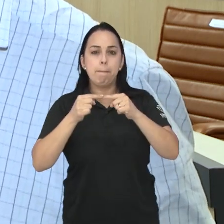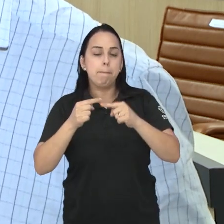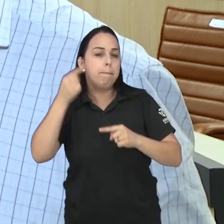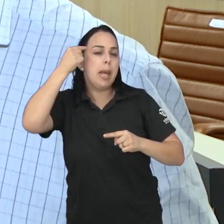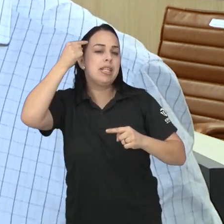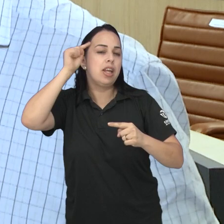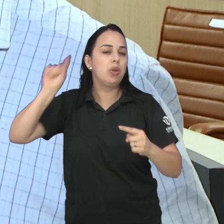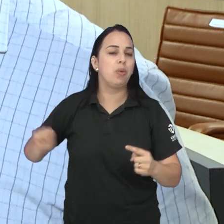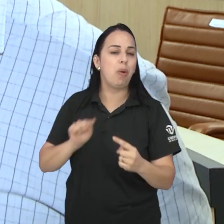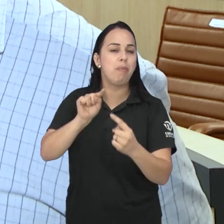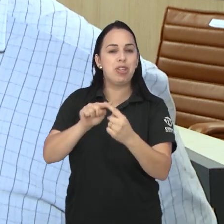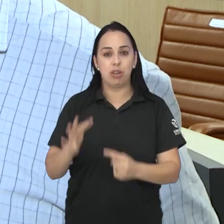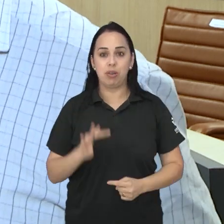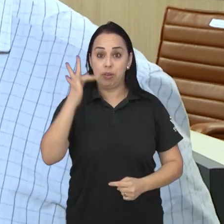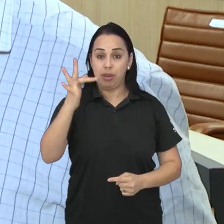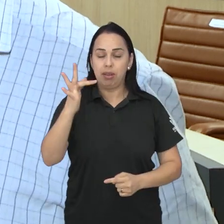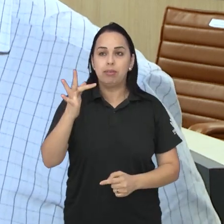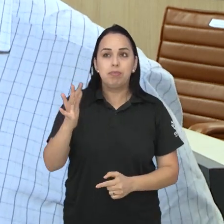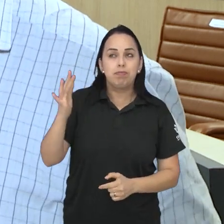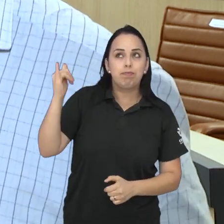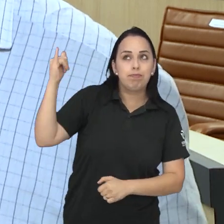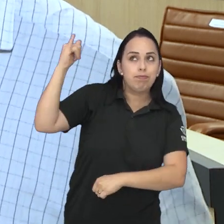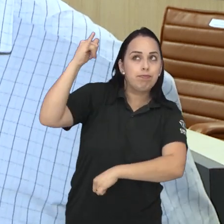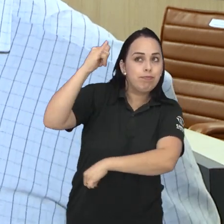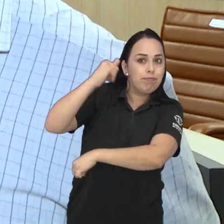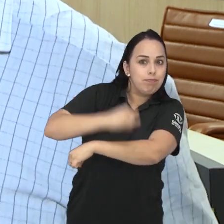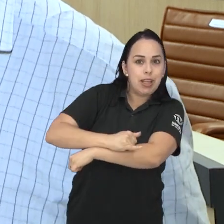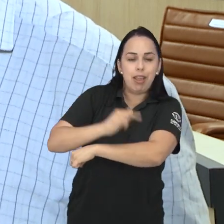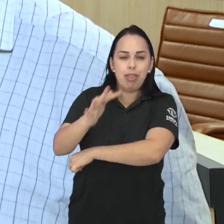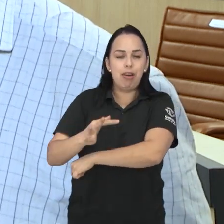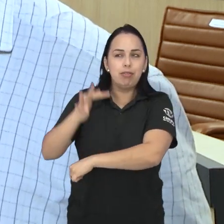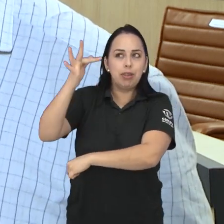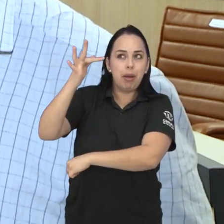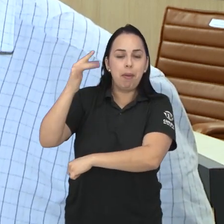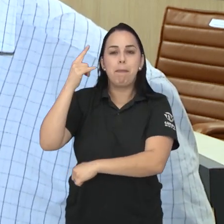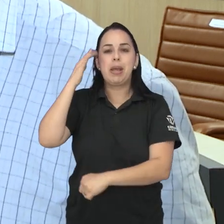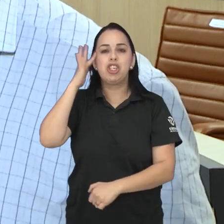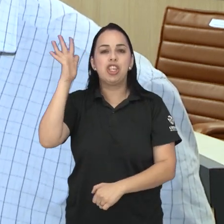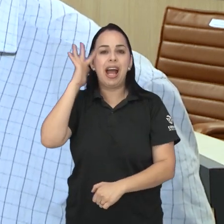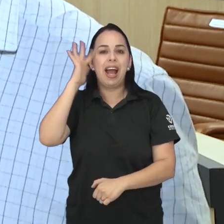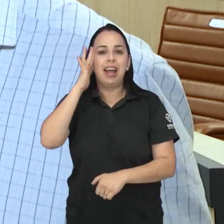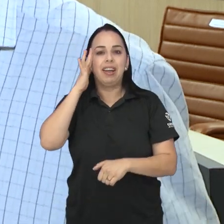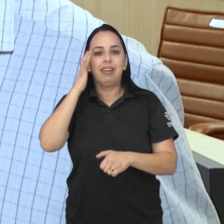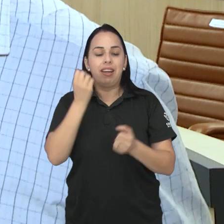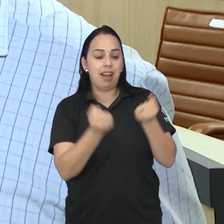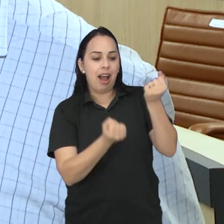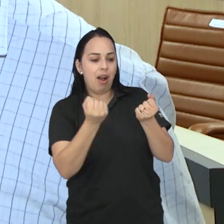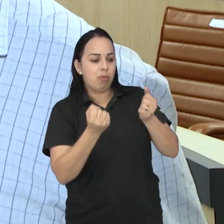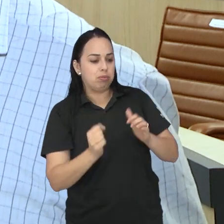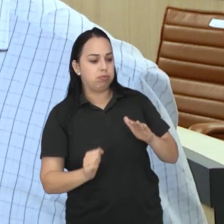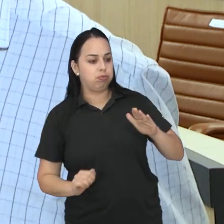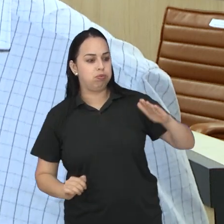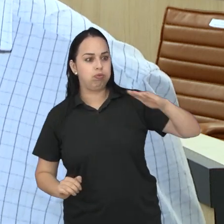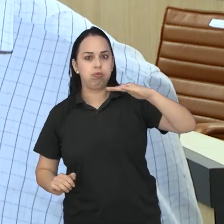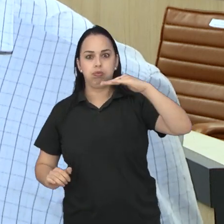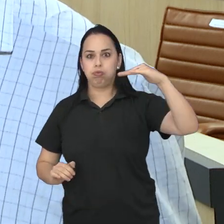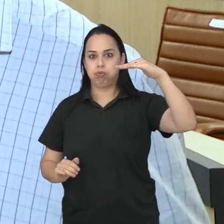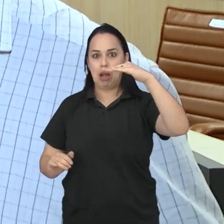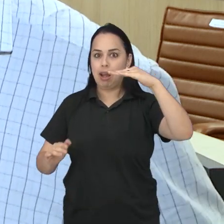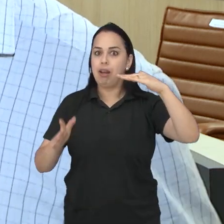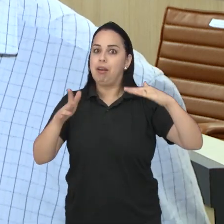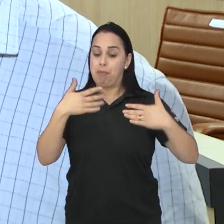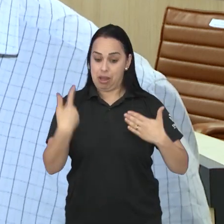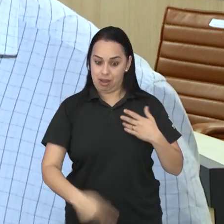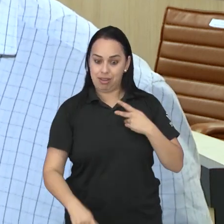para pensar o futuro, a mobilidade aérea. Quem sabe daqui a alguns anos a gente não possa estar pensando em carros voadores, e São José,